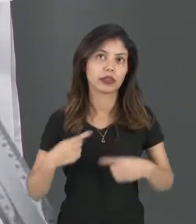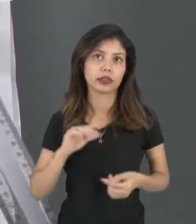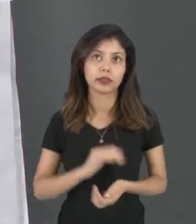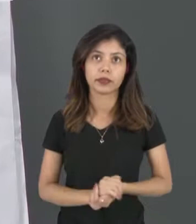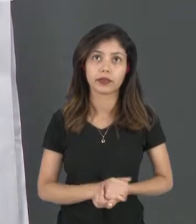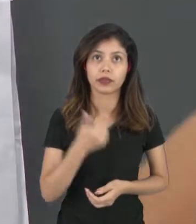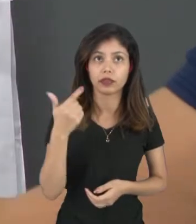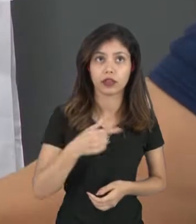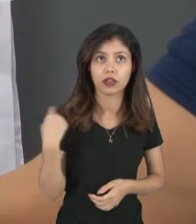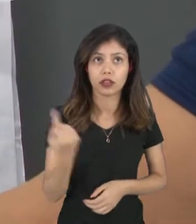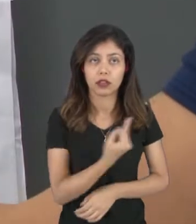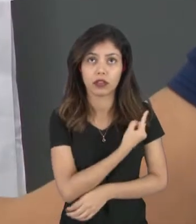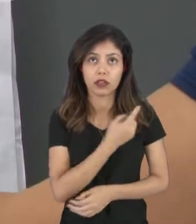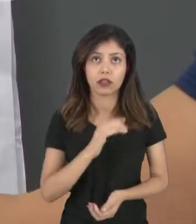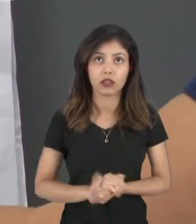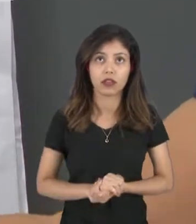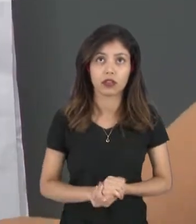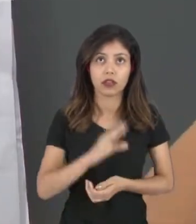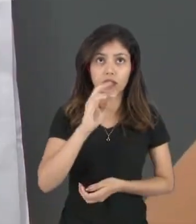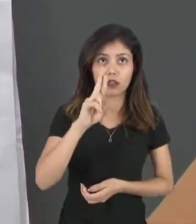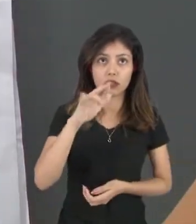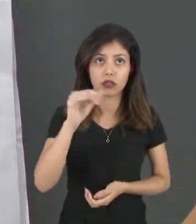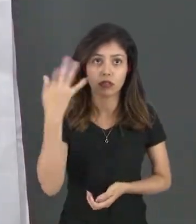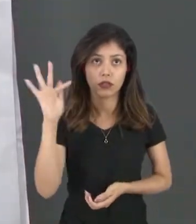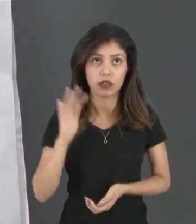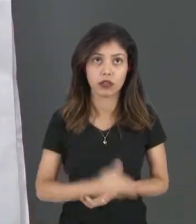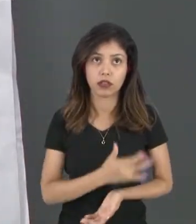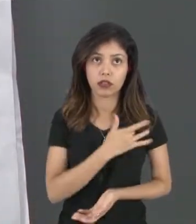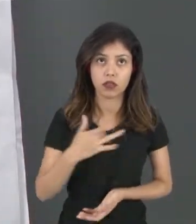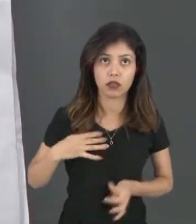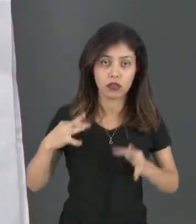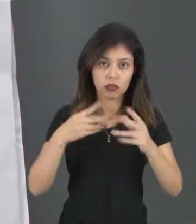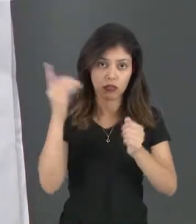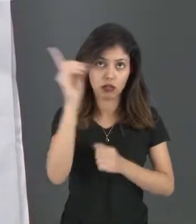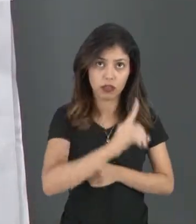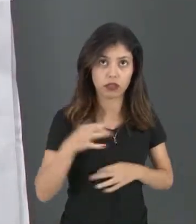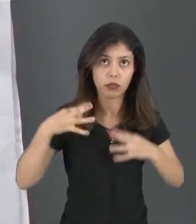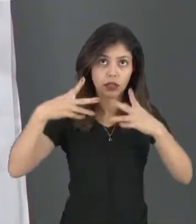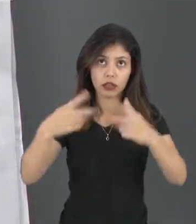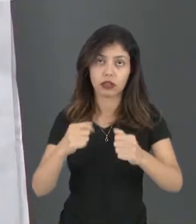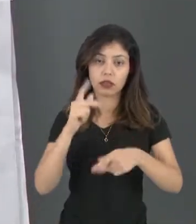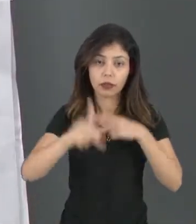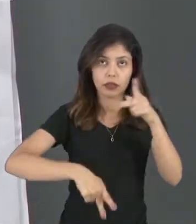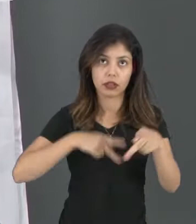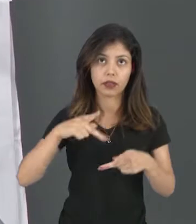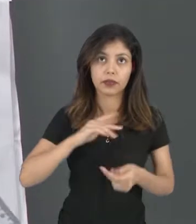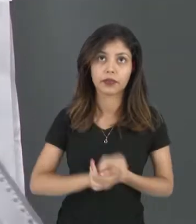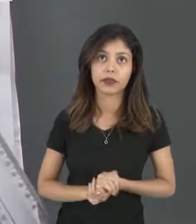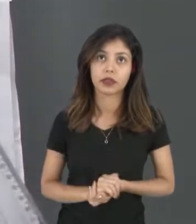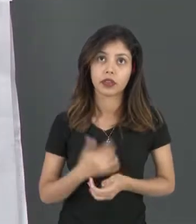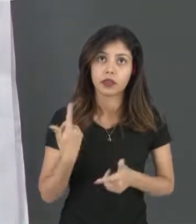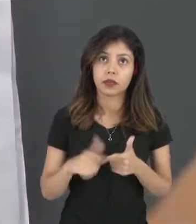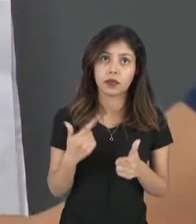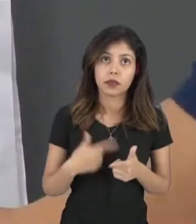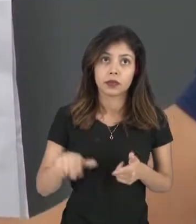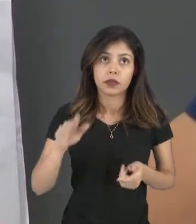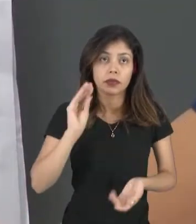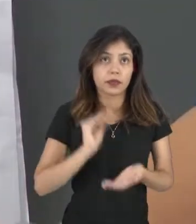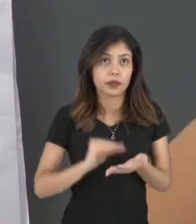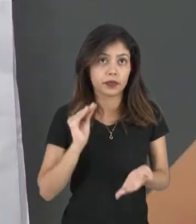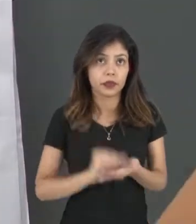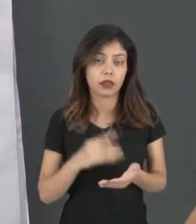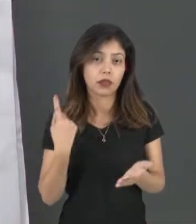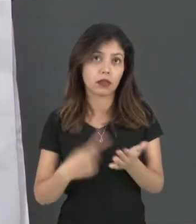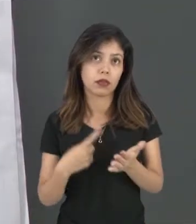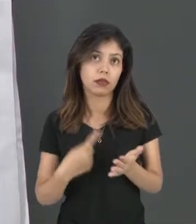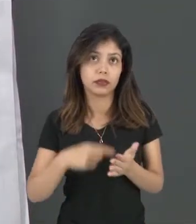Segundo nossa Constituição Federal, saúde é um direito que deve ser garantido para a população. O problema é que faltou concordar